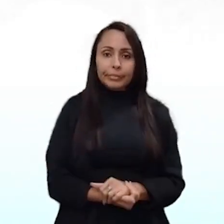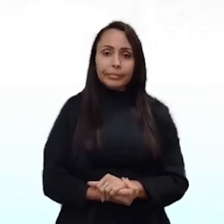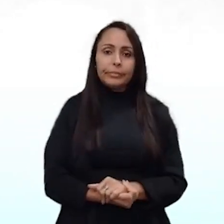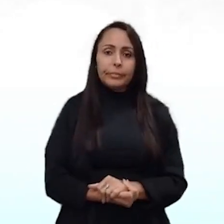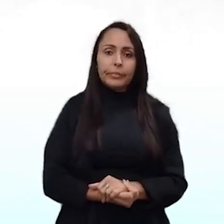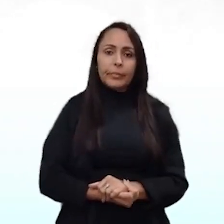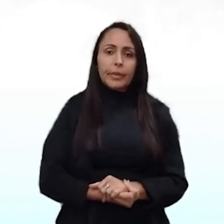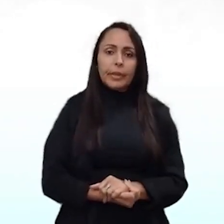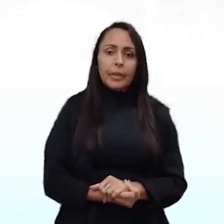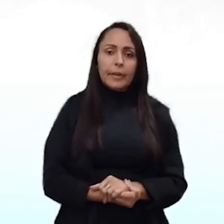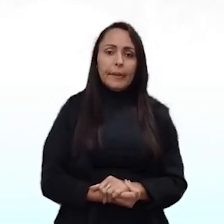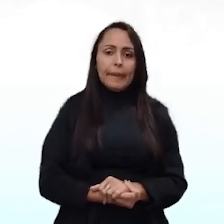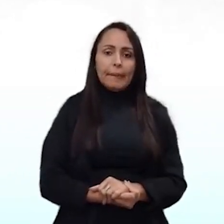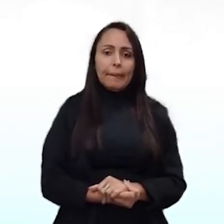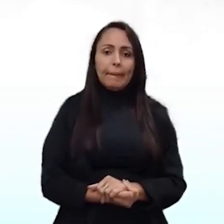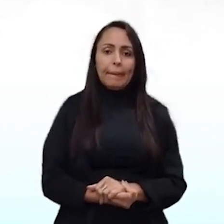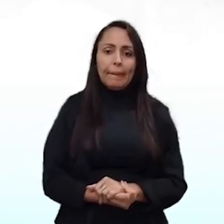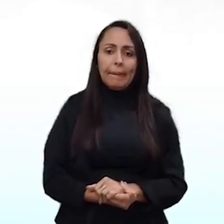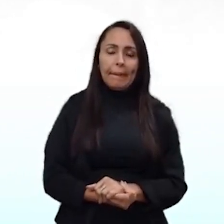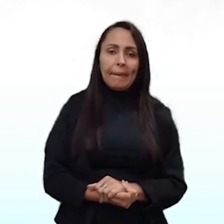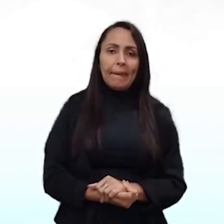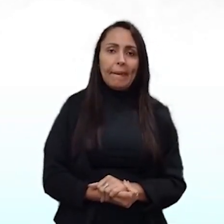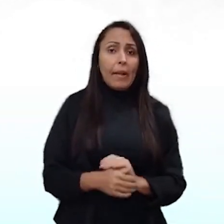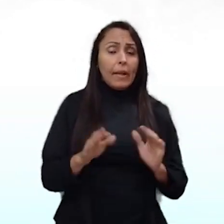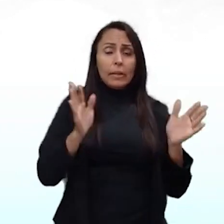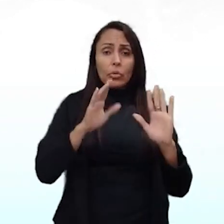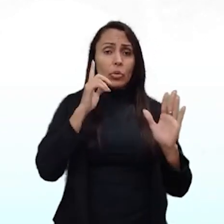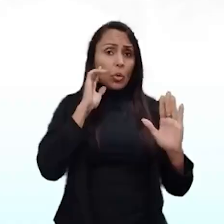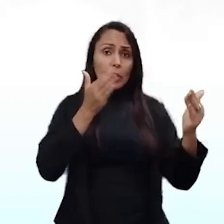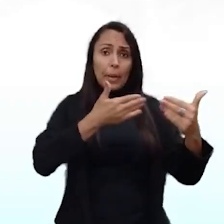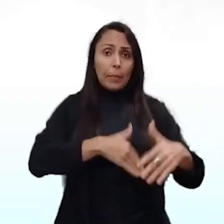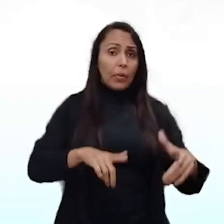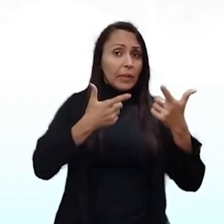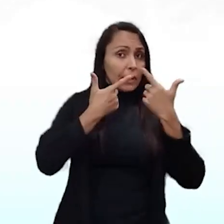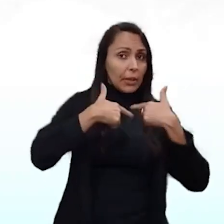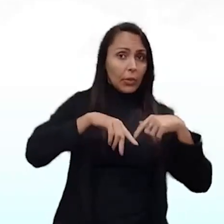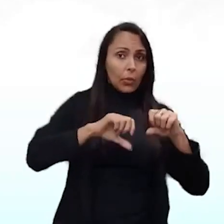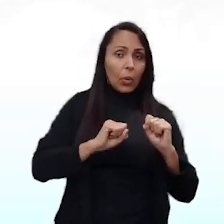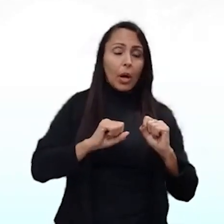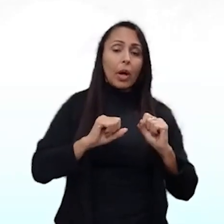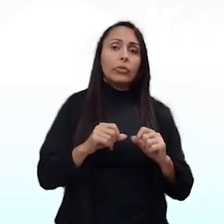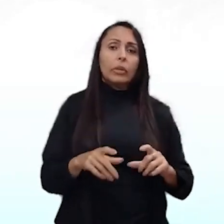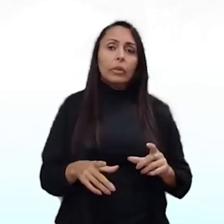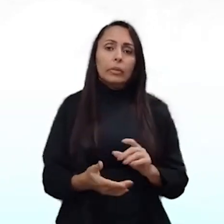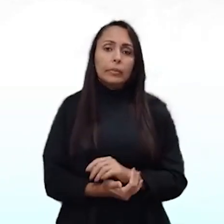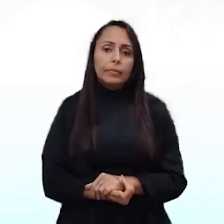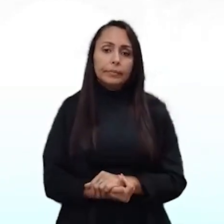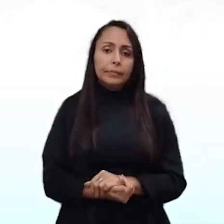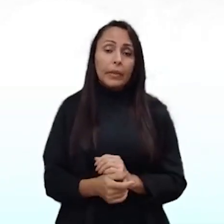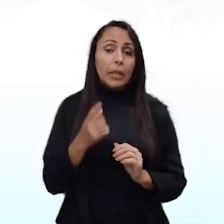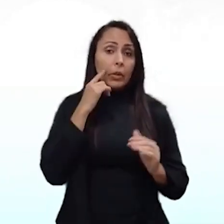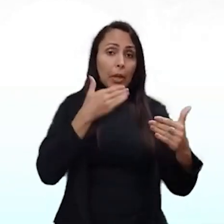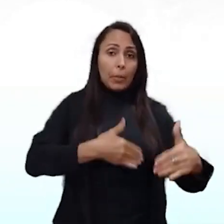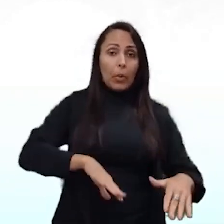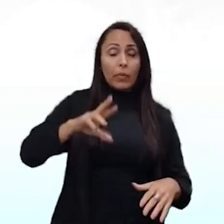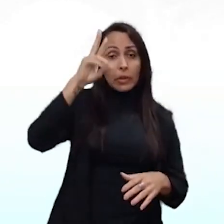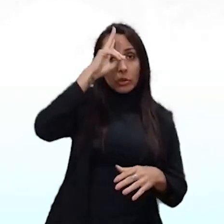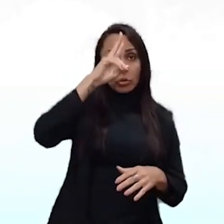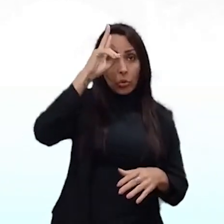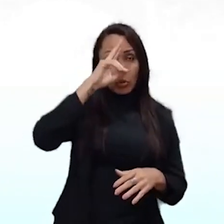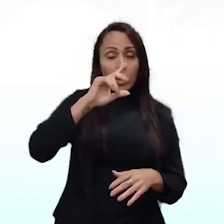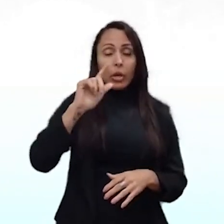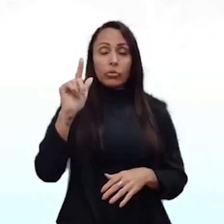lá na prova. E não só na prova de linguagem. Isso você vai encontrar na prova de história, na prova